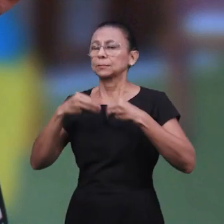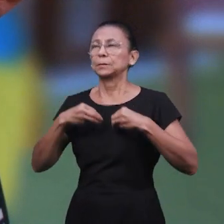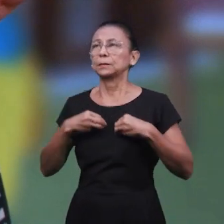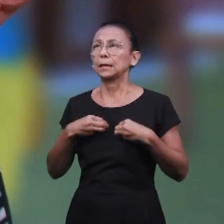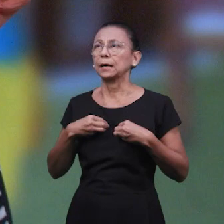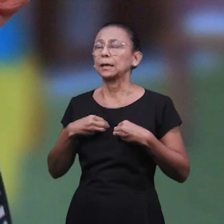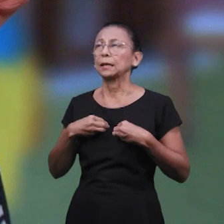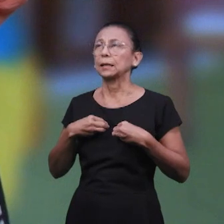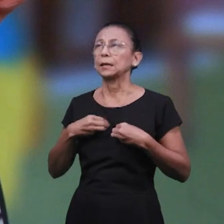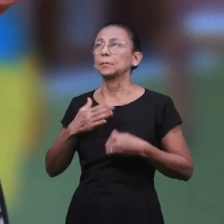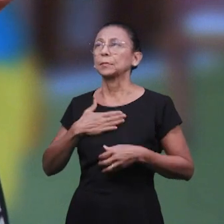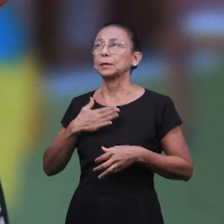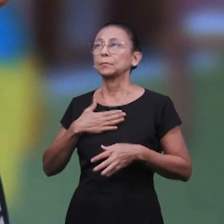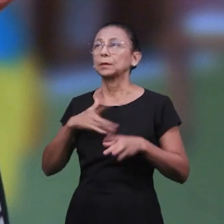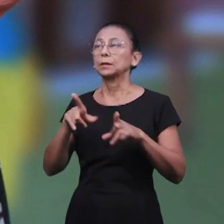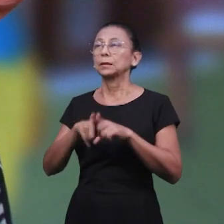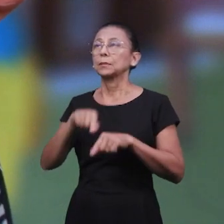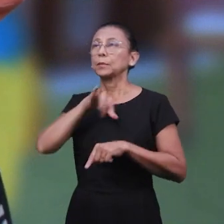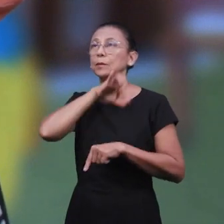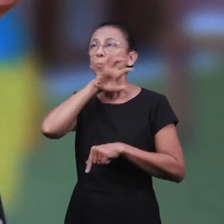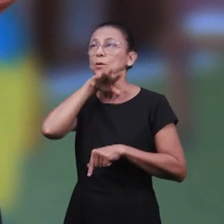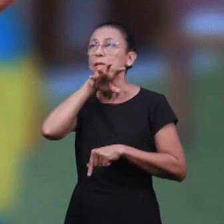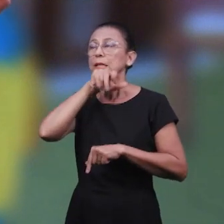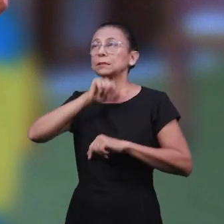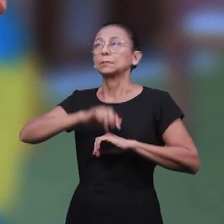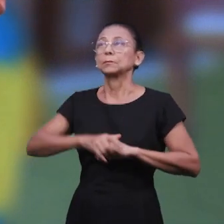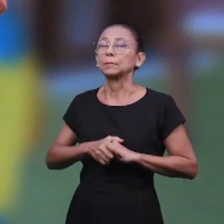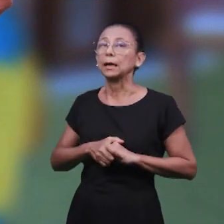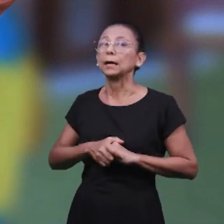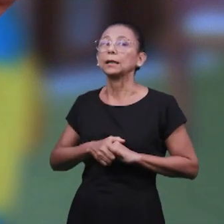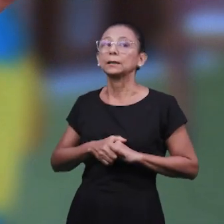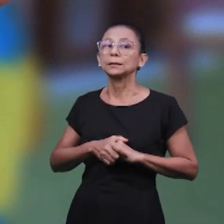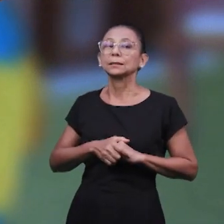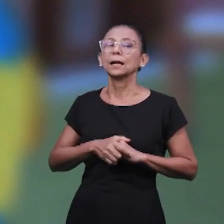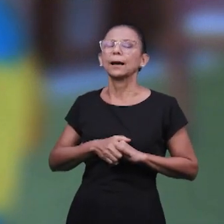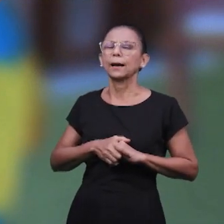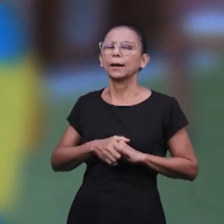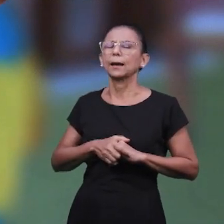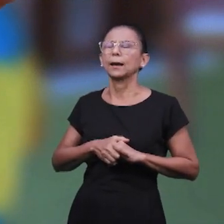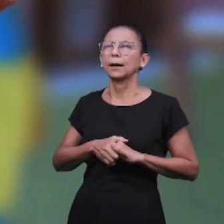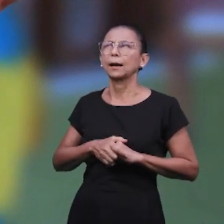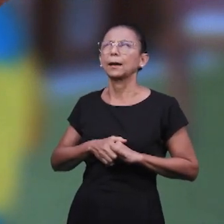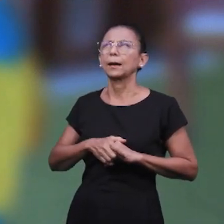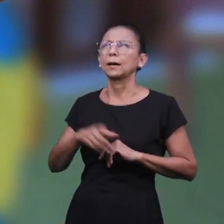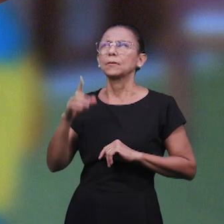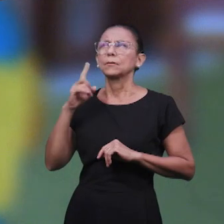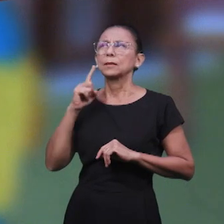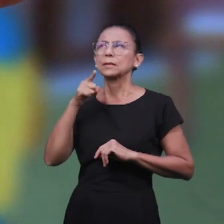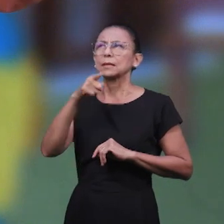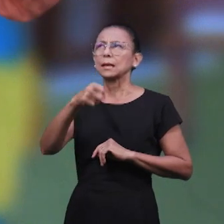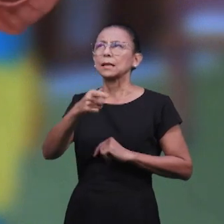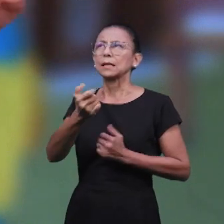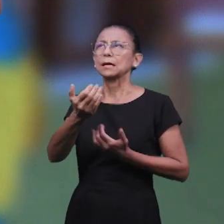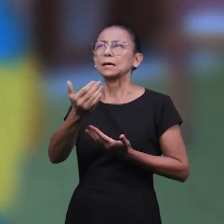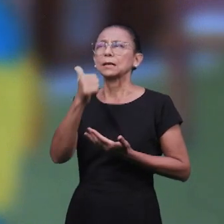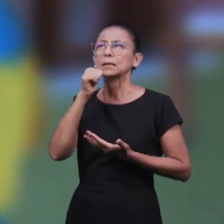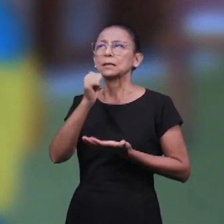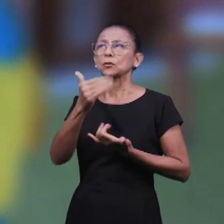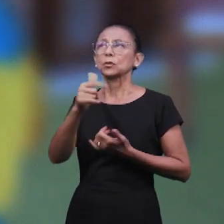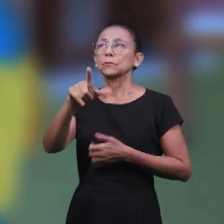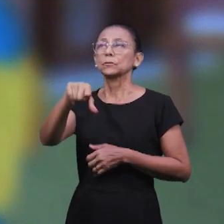essa seria a escolhida por Deus para ser a esposa de